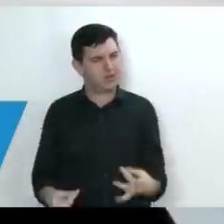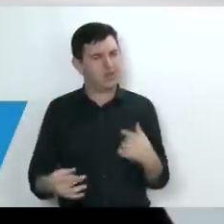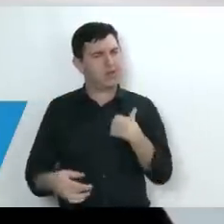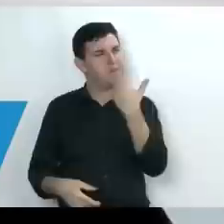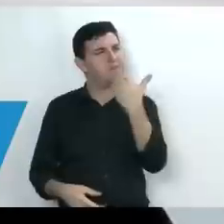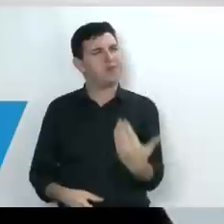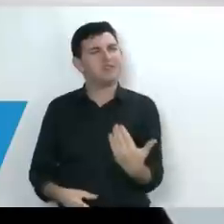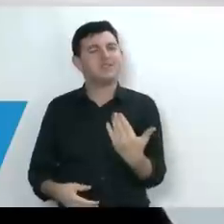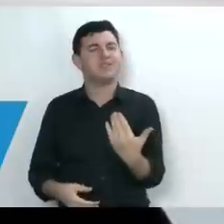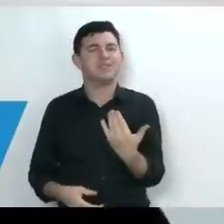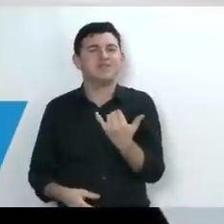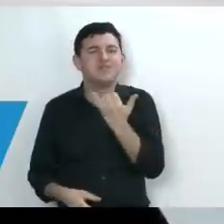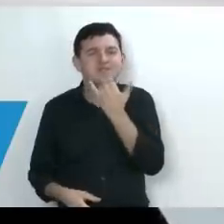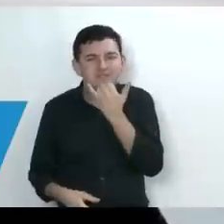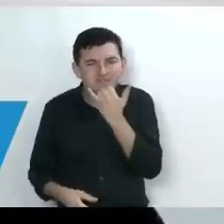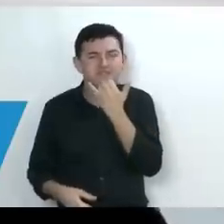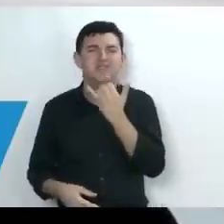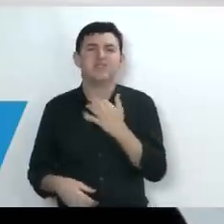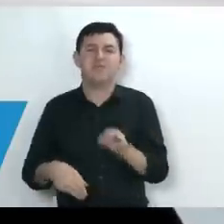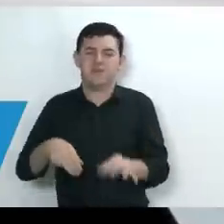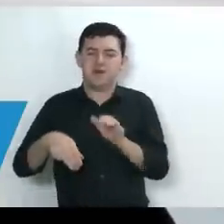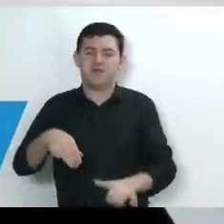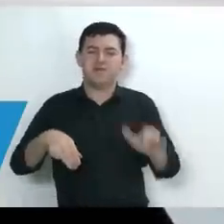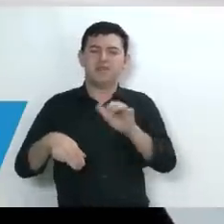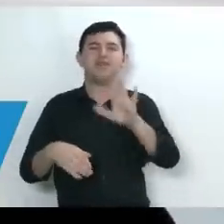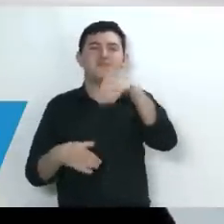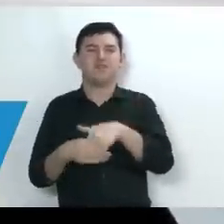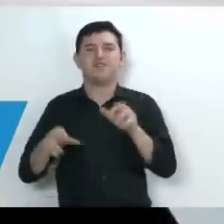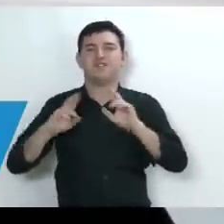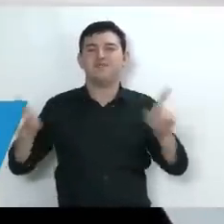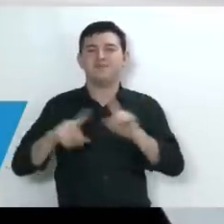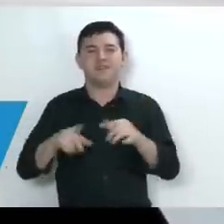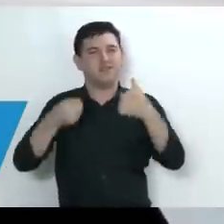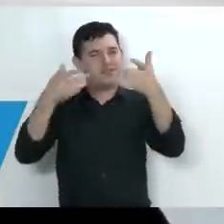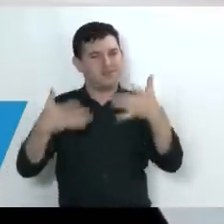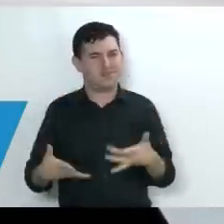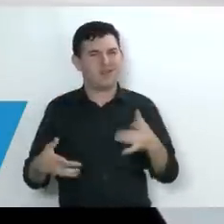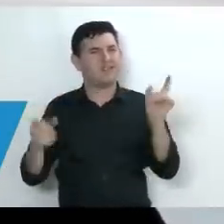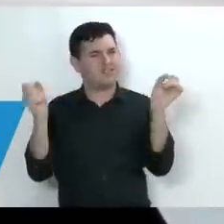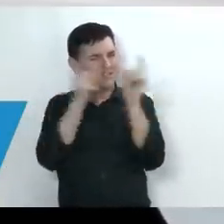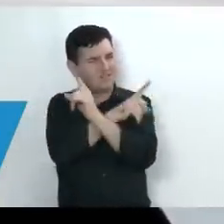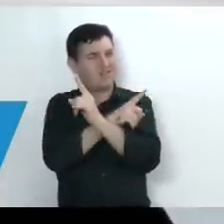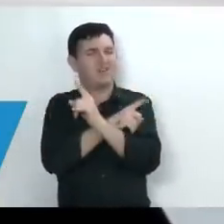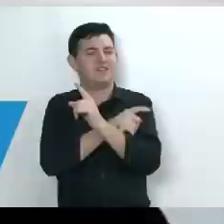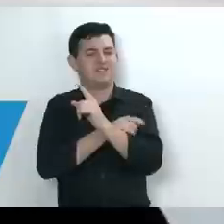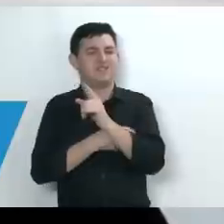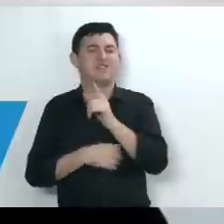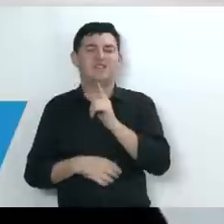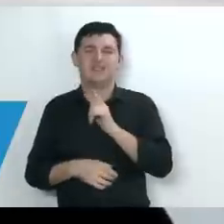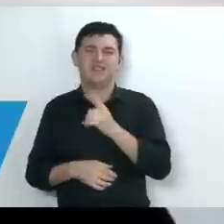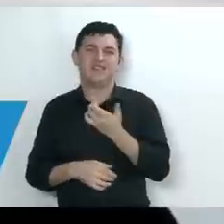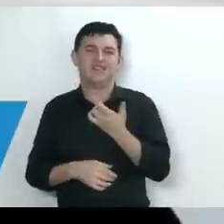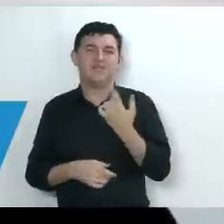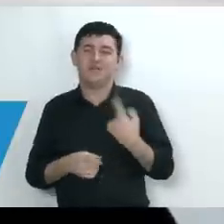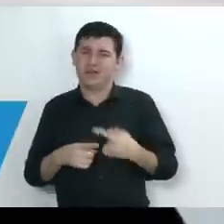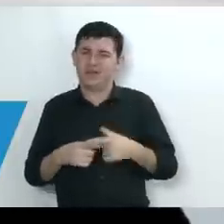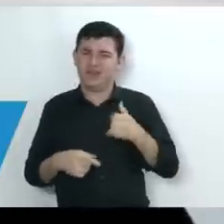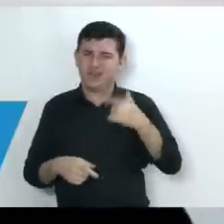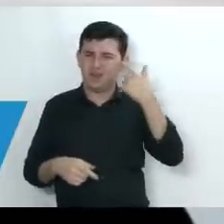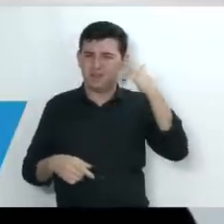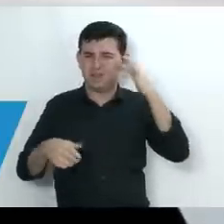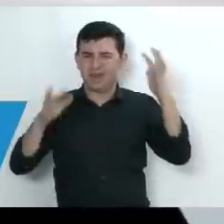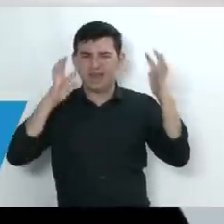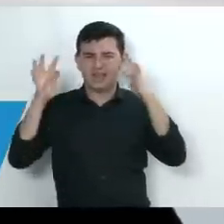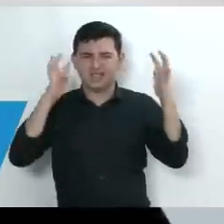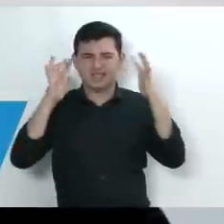pedindo a mais respeitosa vênia à divergência, e que eu confesso que tenho muita dificuldade de divergir exatamente por pensar